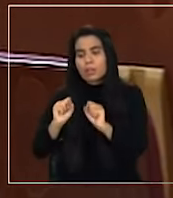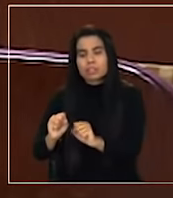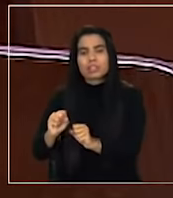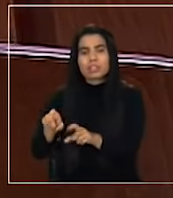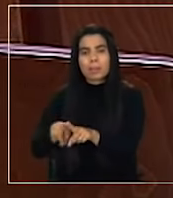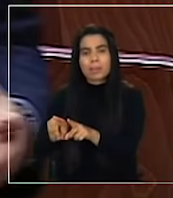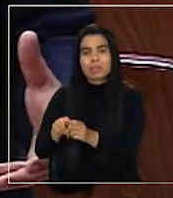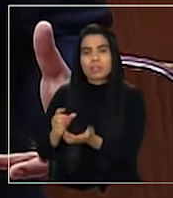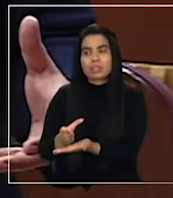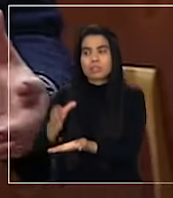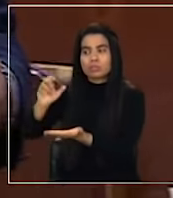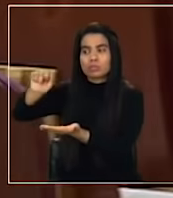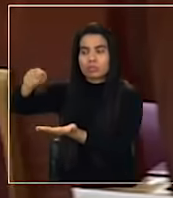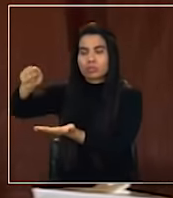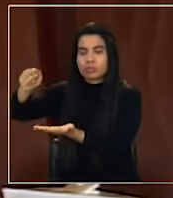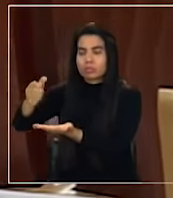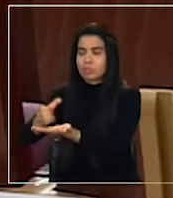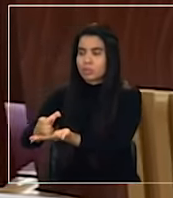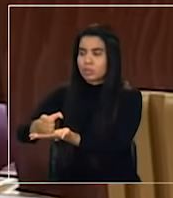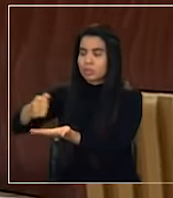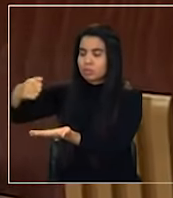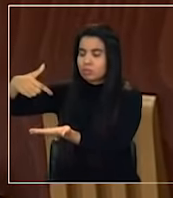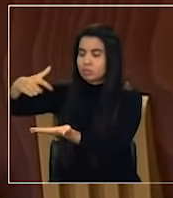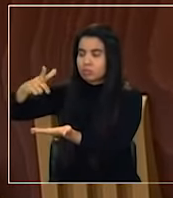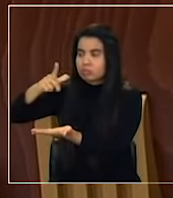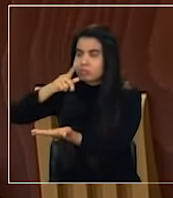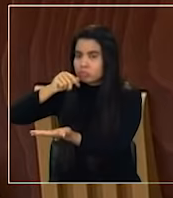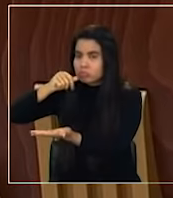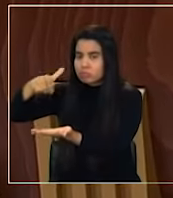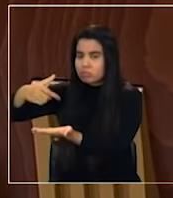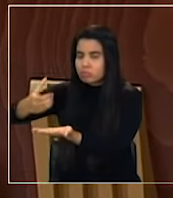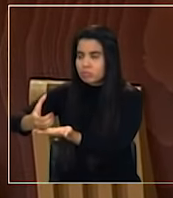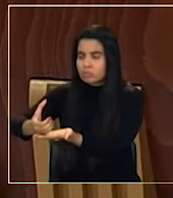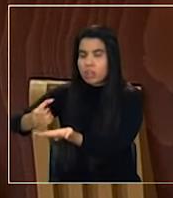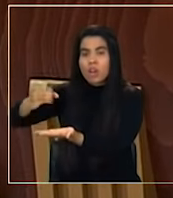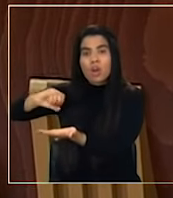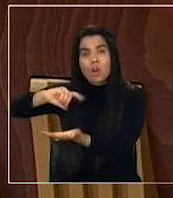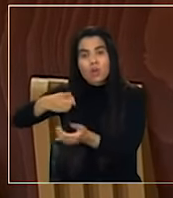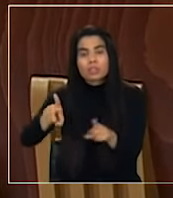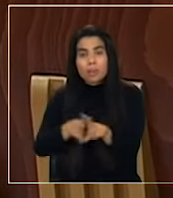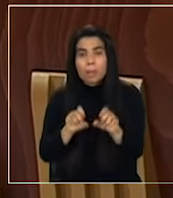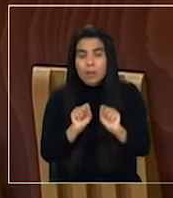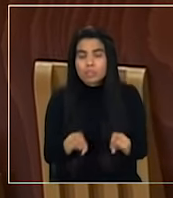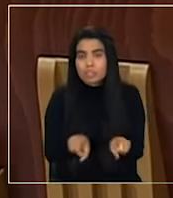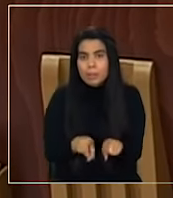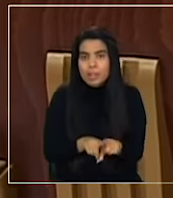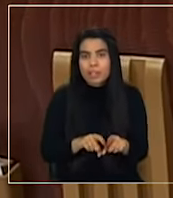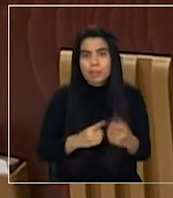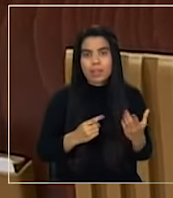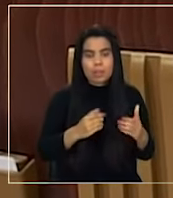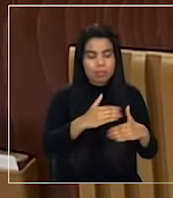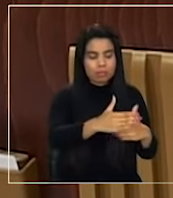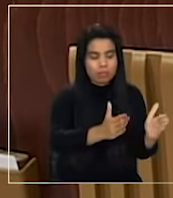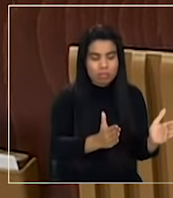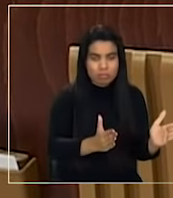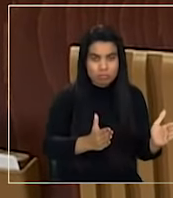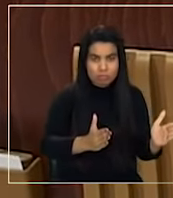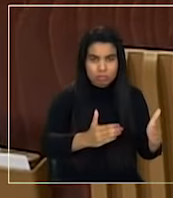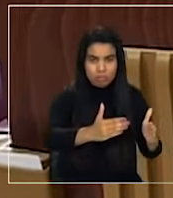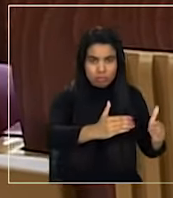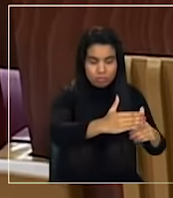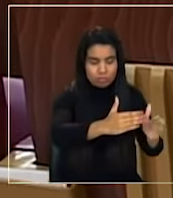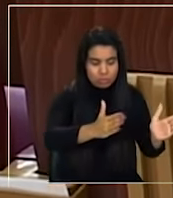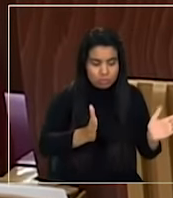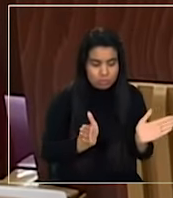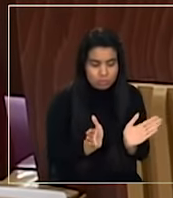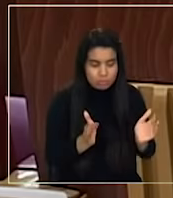lá na torneira agora, e você pode também pegar uma vasilha ou uma bacia vazia, porque você